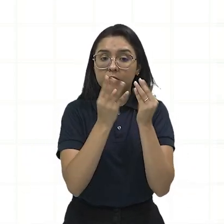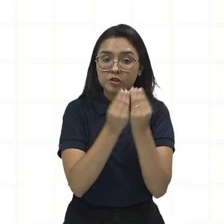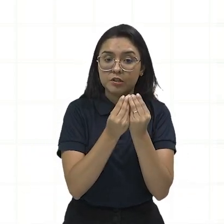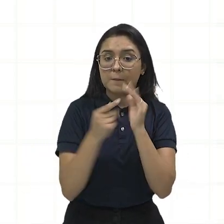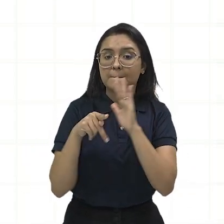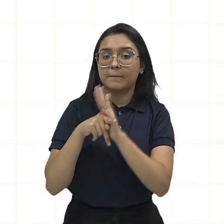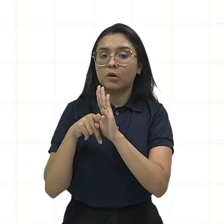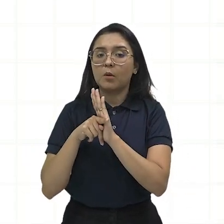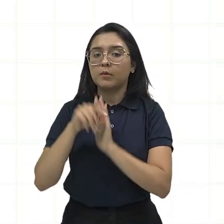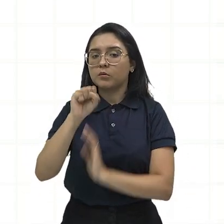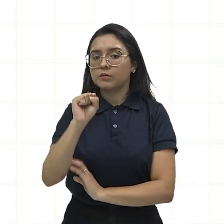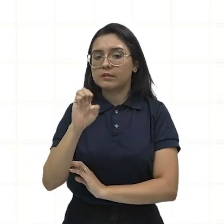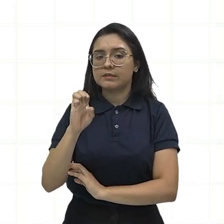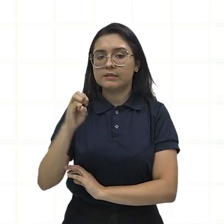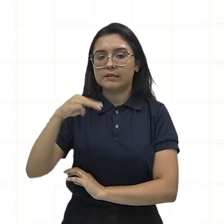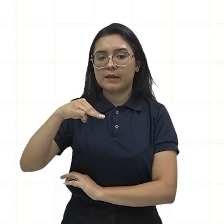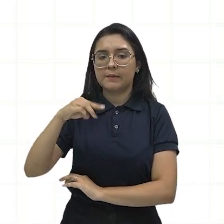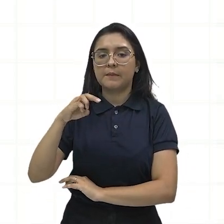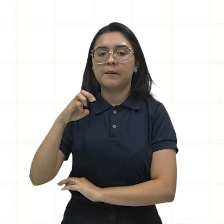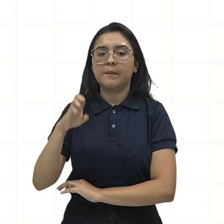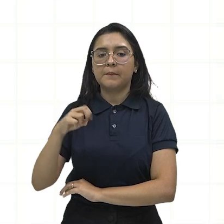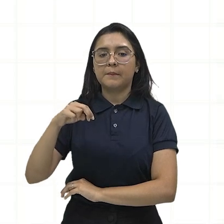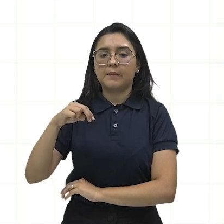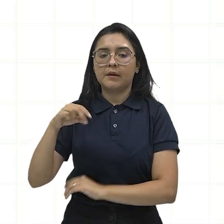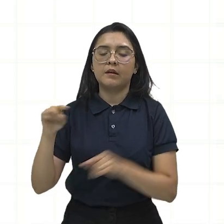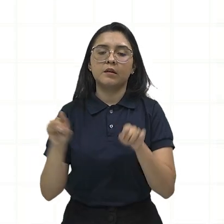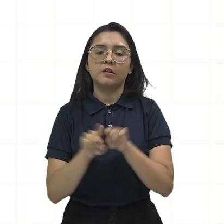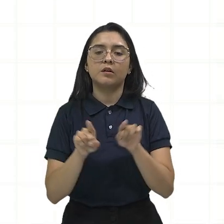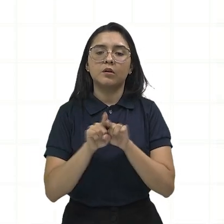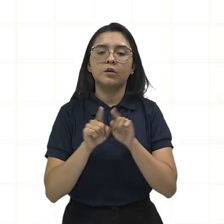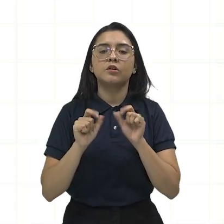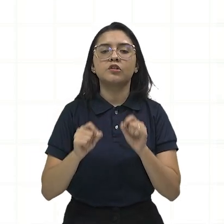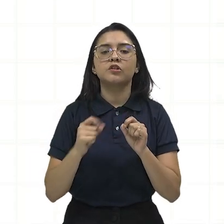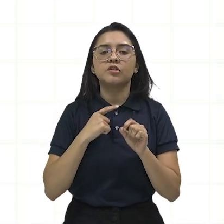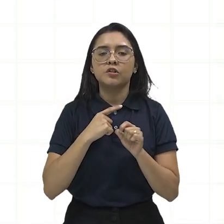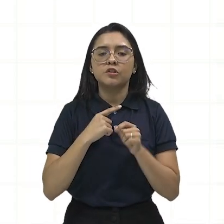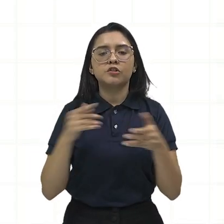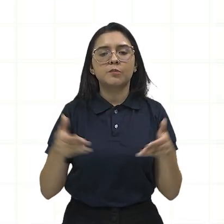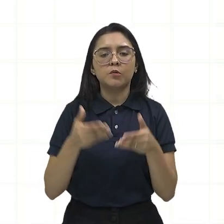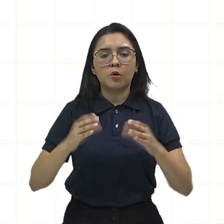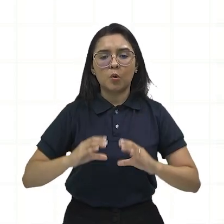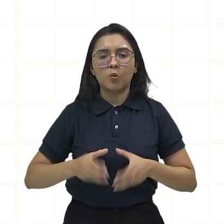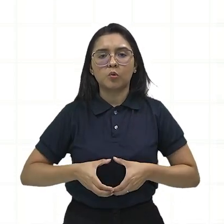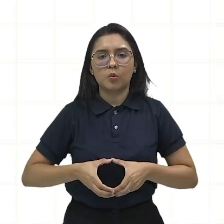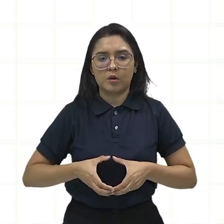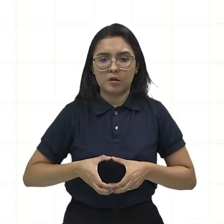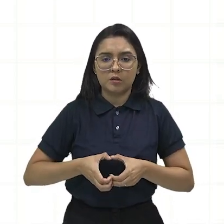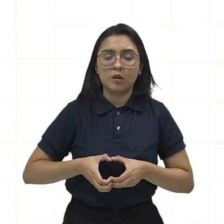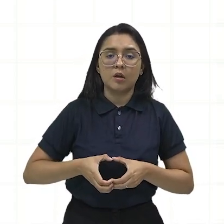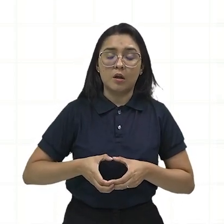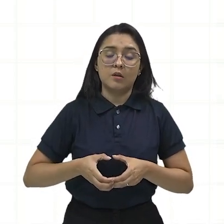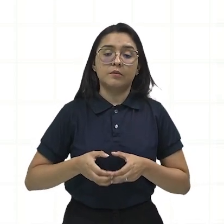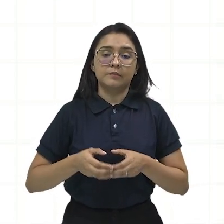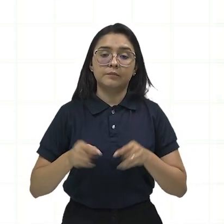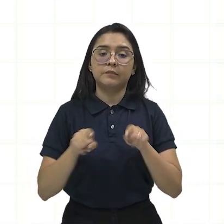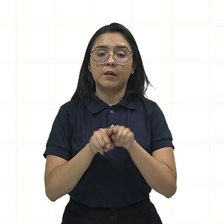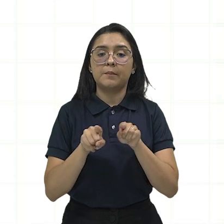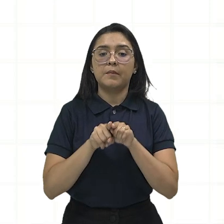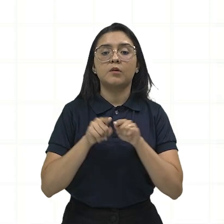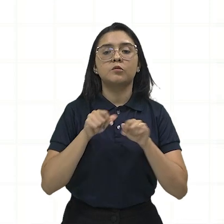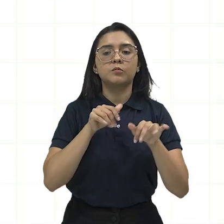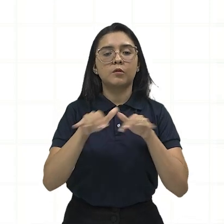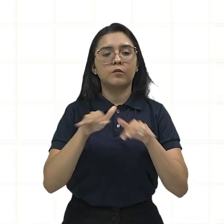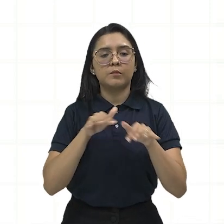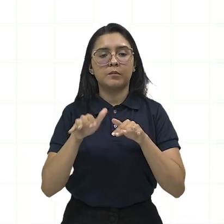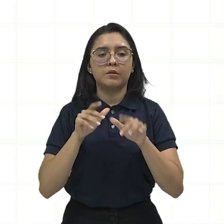sêmen estimulam a contração da musculatura do útero feminino, nesse caso, e juntam aos